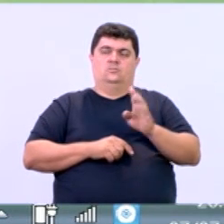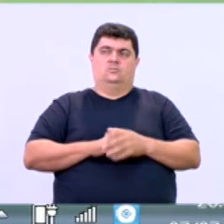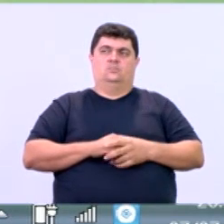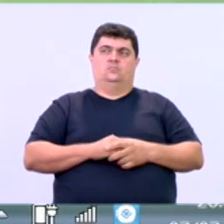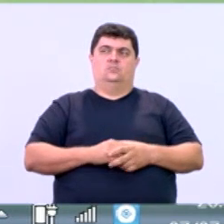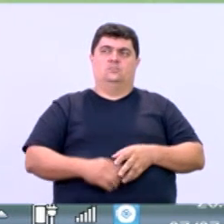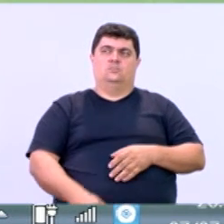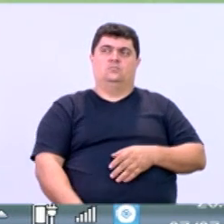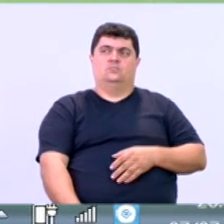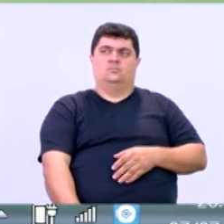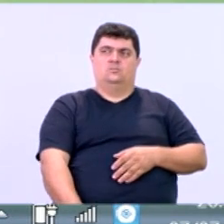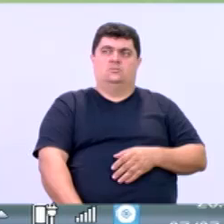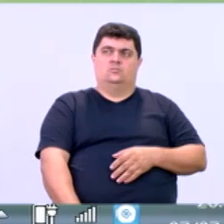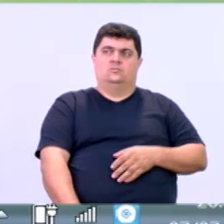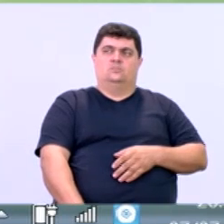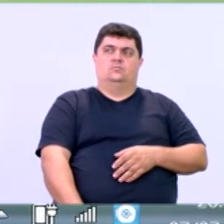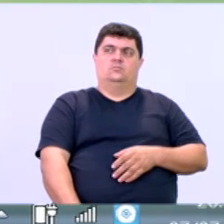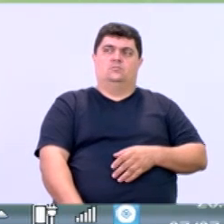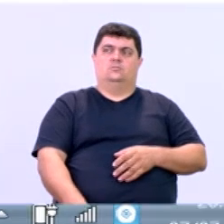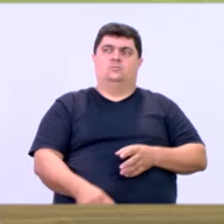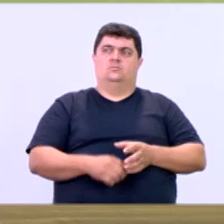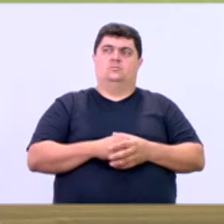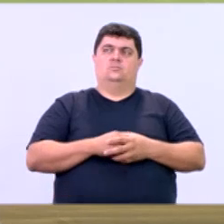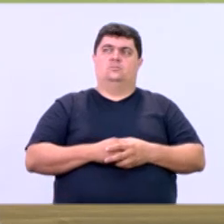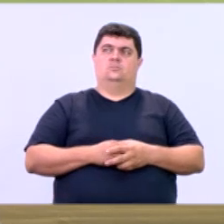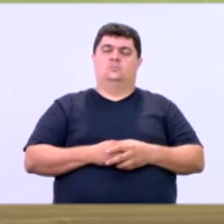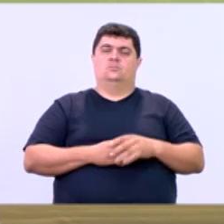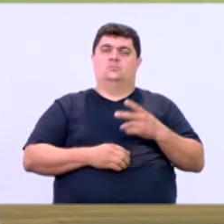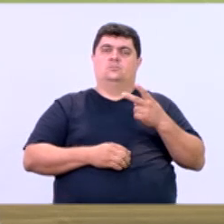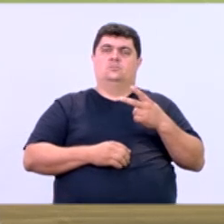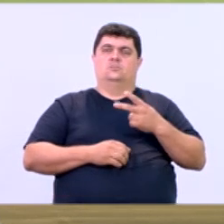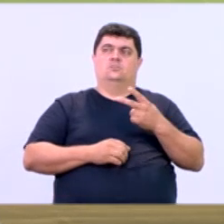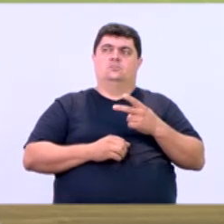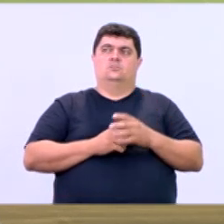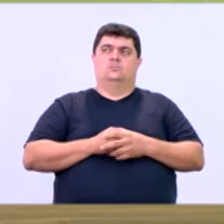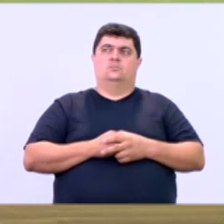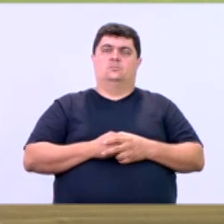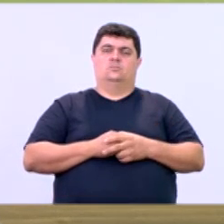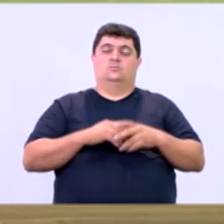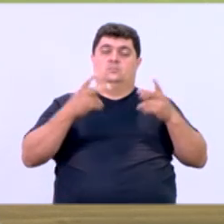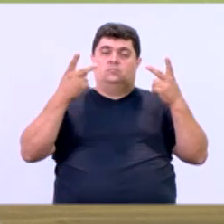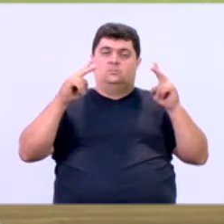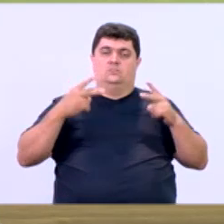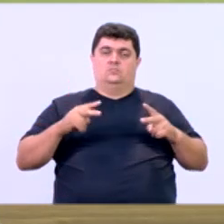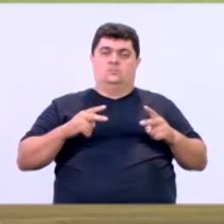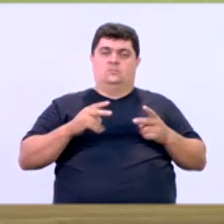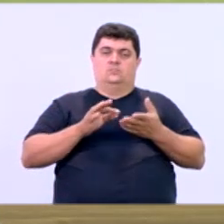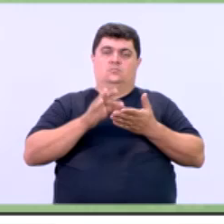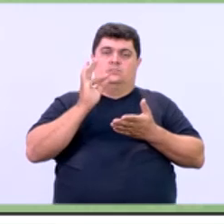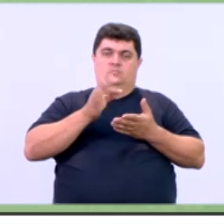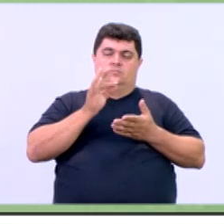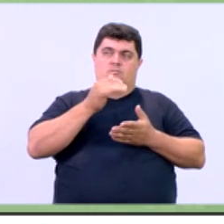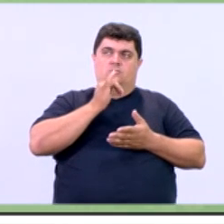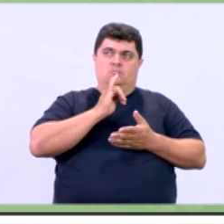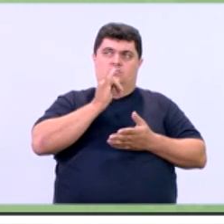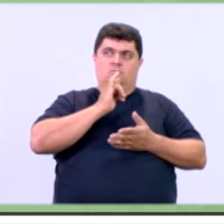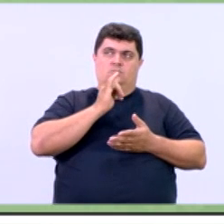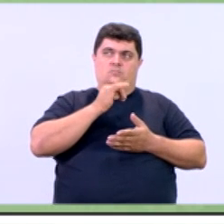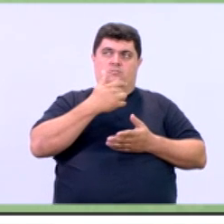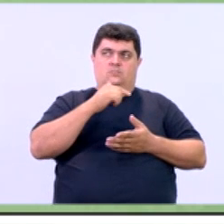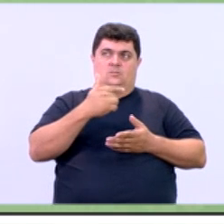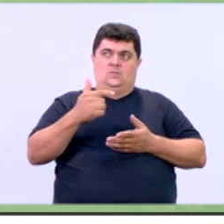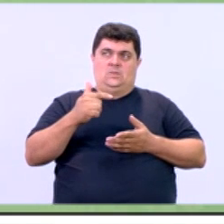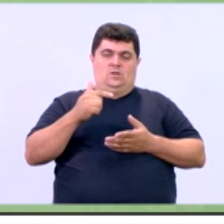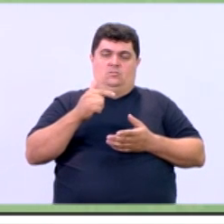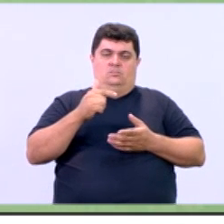letra B, tá, ok? Na segunda questão, o código JavaScript do exemplo não calcula a idade